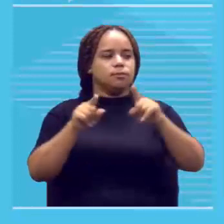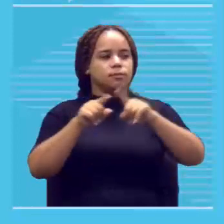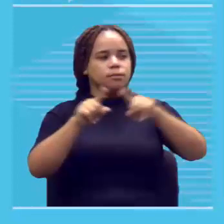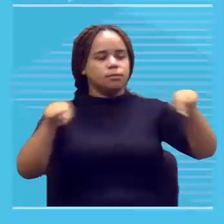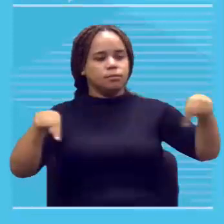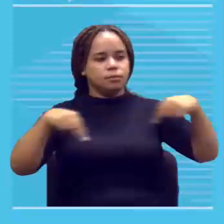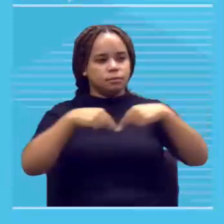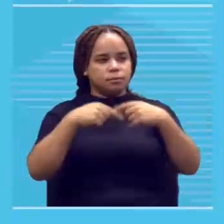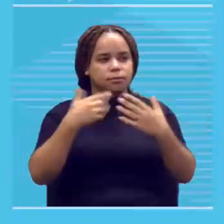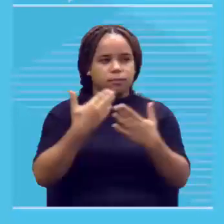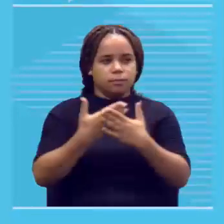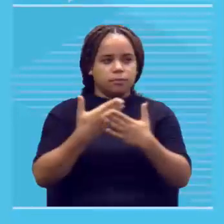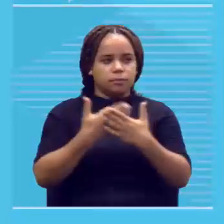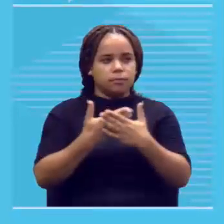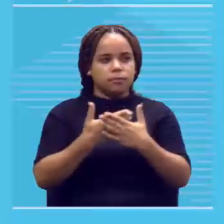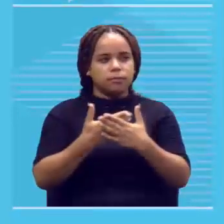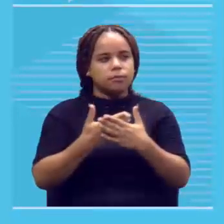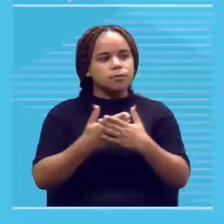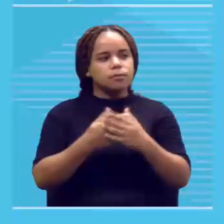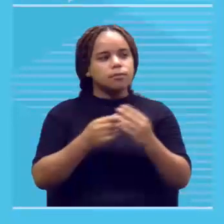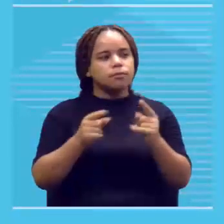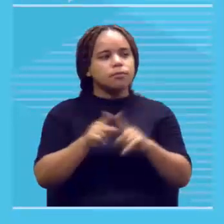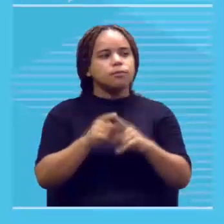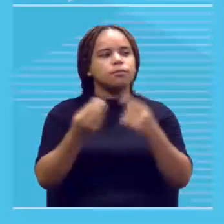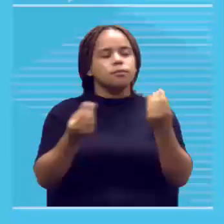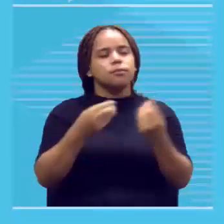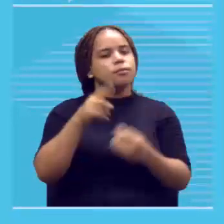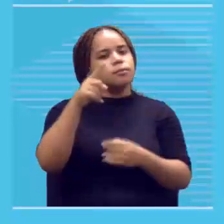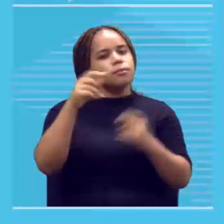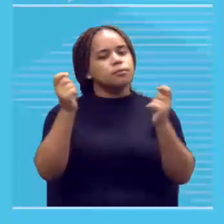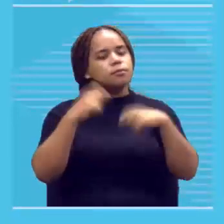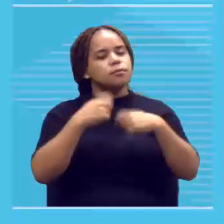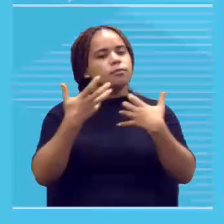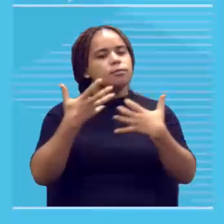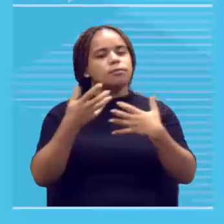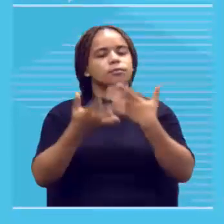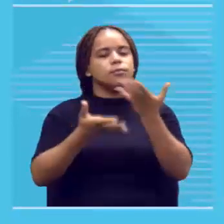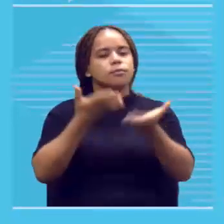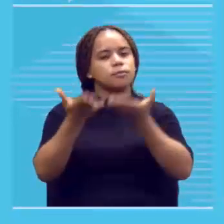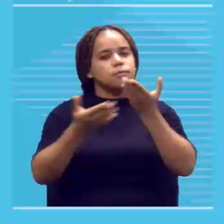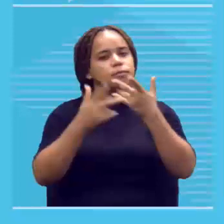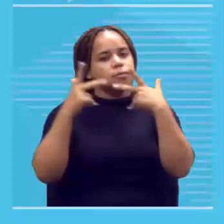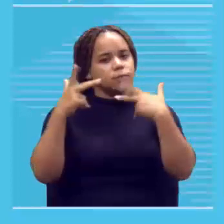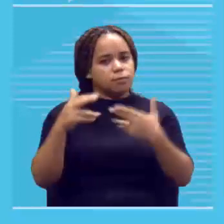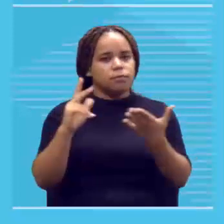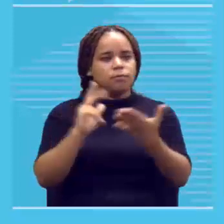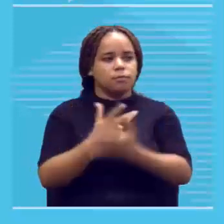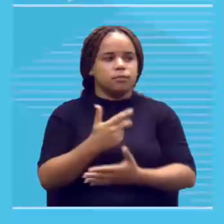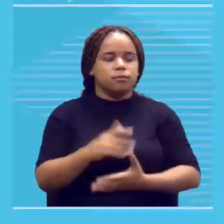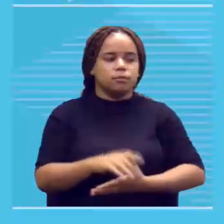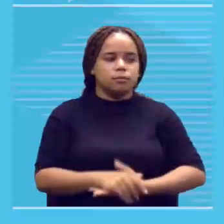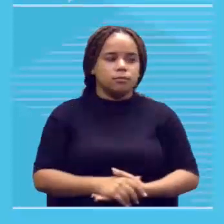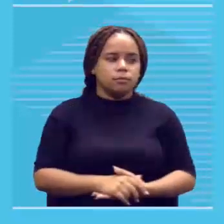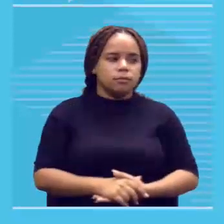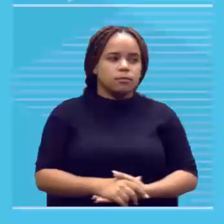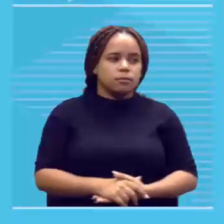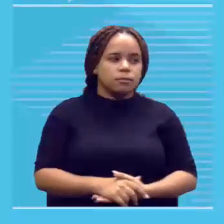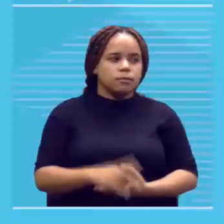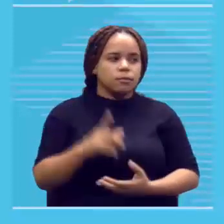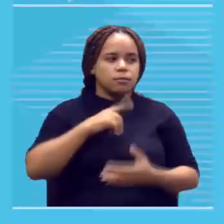como você né Como você gostaria de ser tratado naquela situação continuando aqui ó